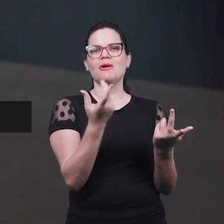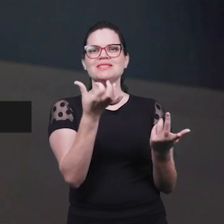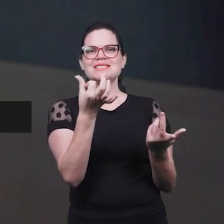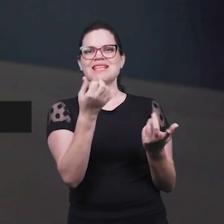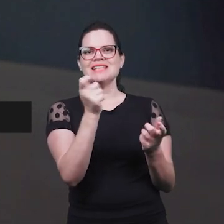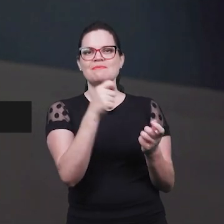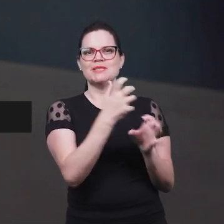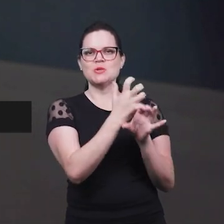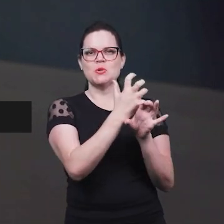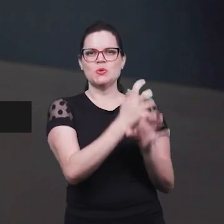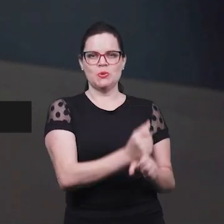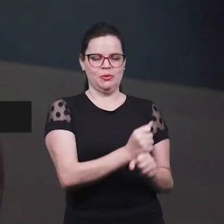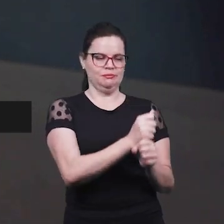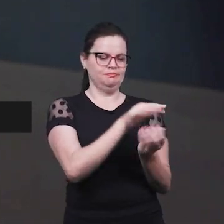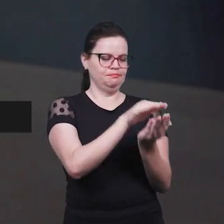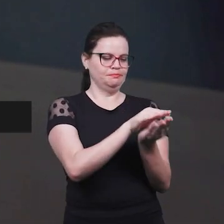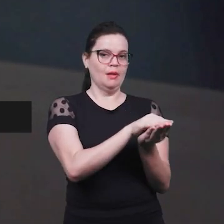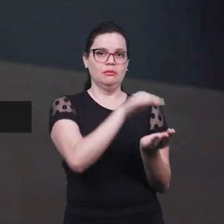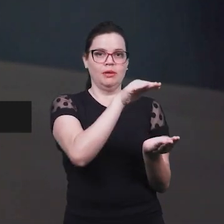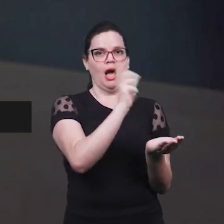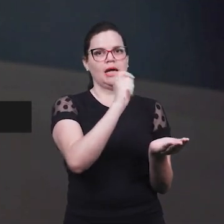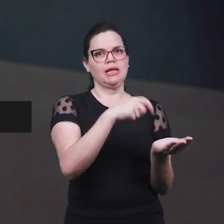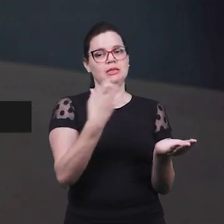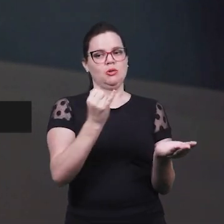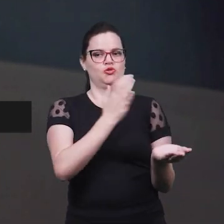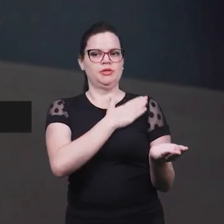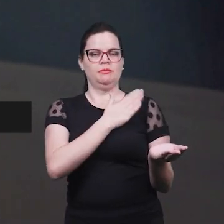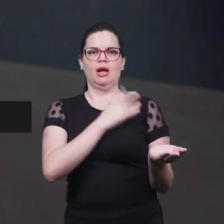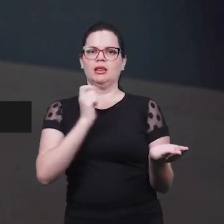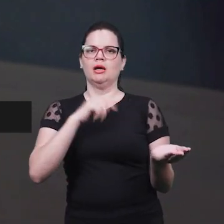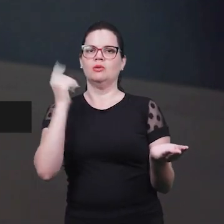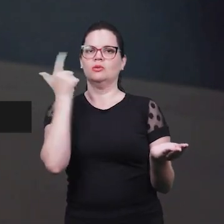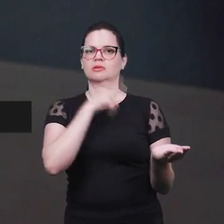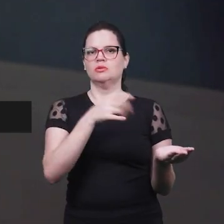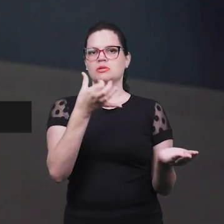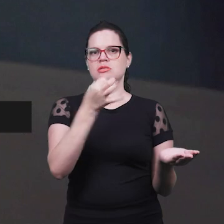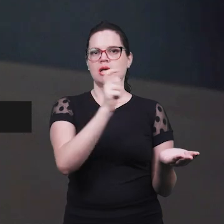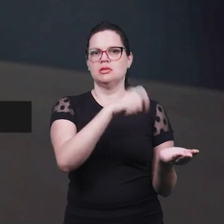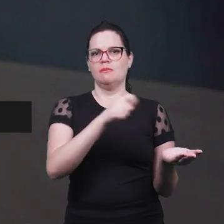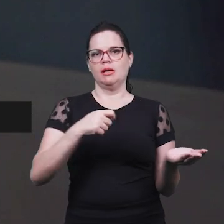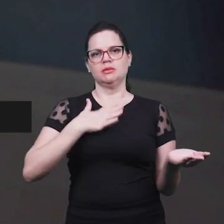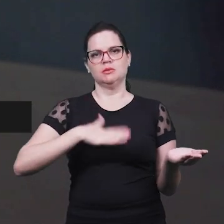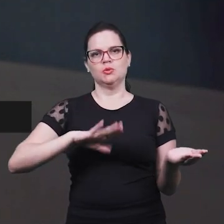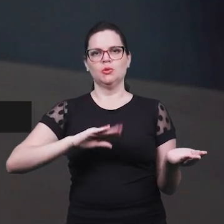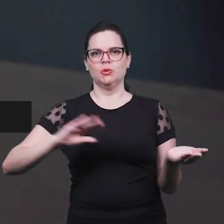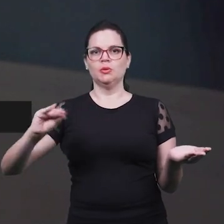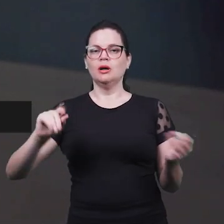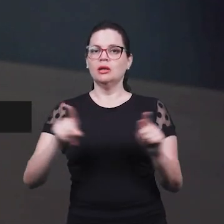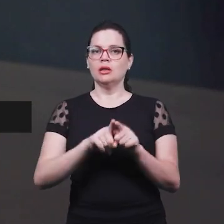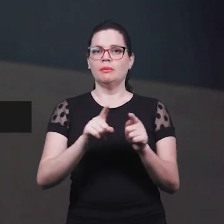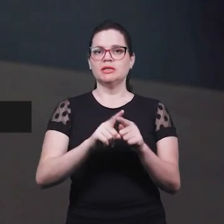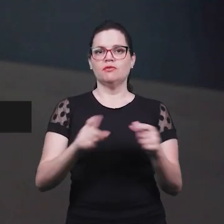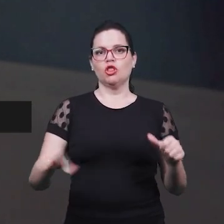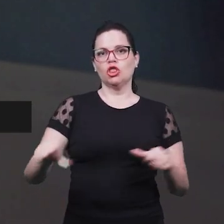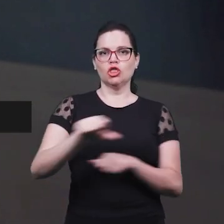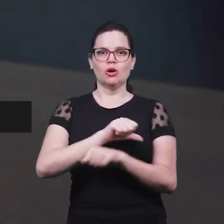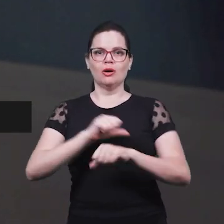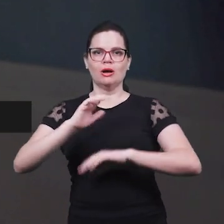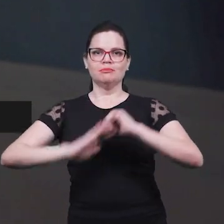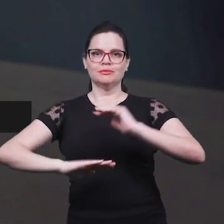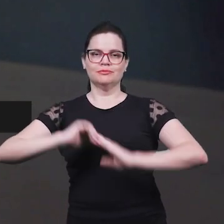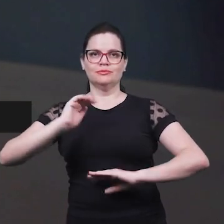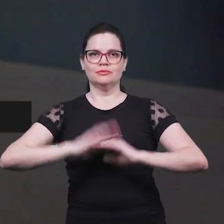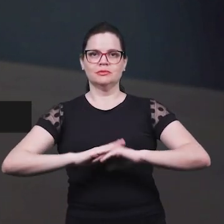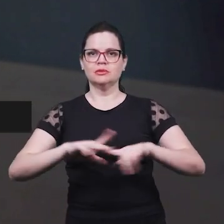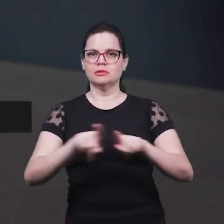mercado. Né, conseguir uma outra colocação, às vezes até mudança de carreira, né, nesse período.